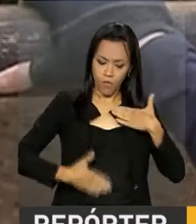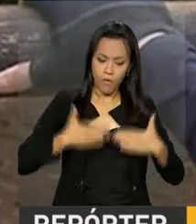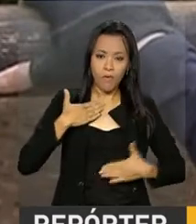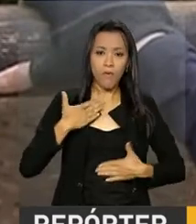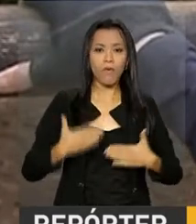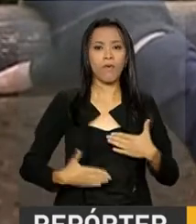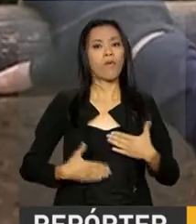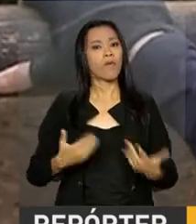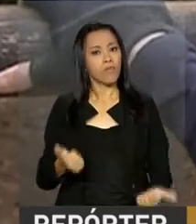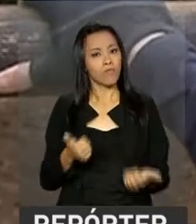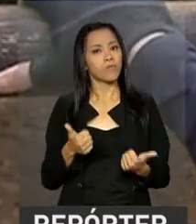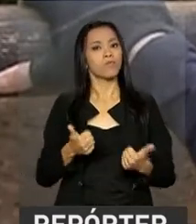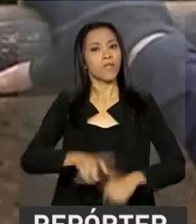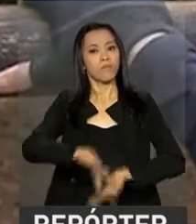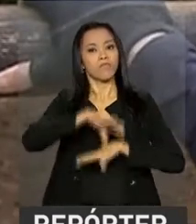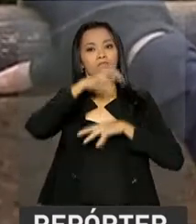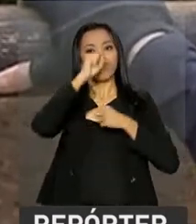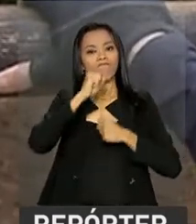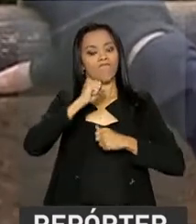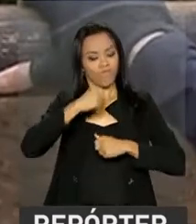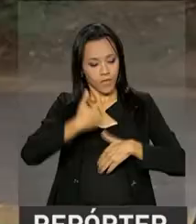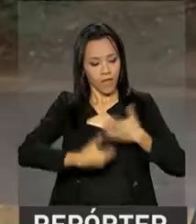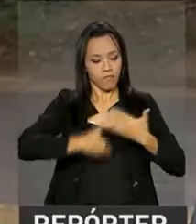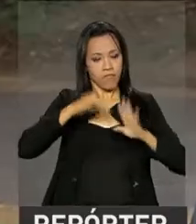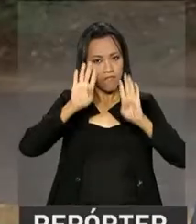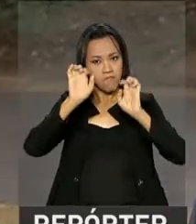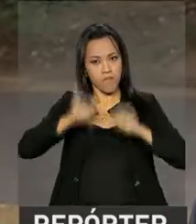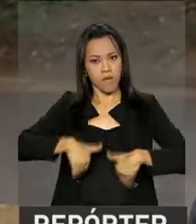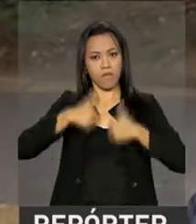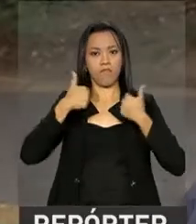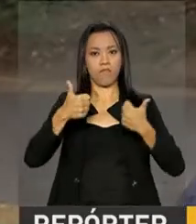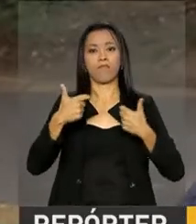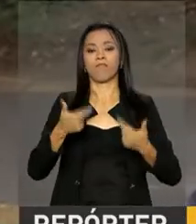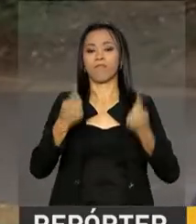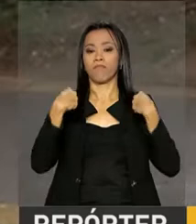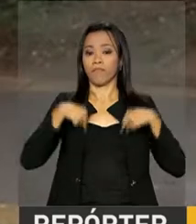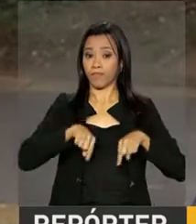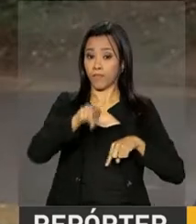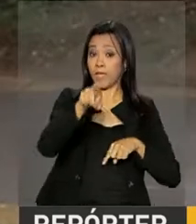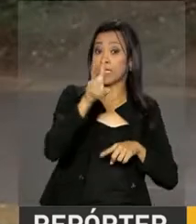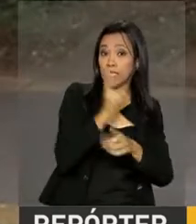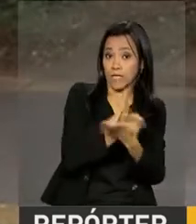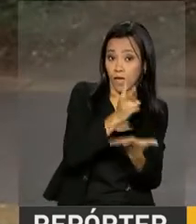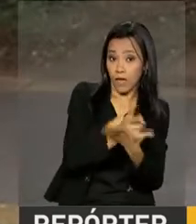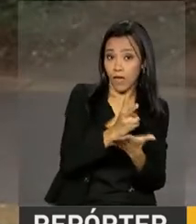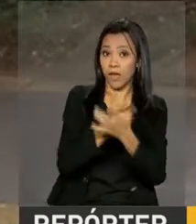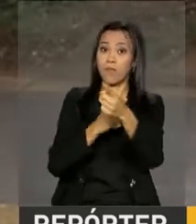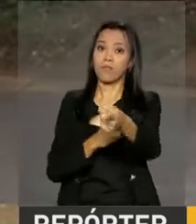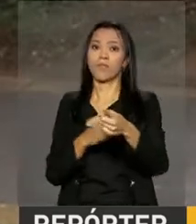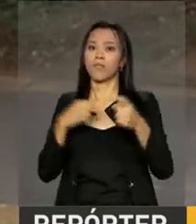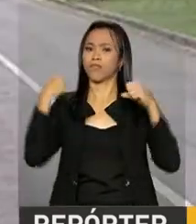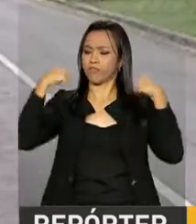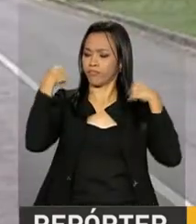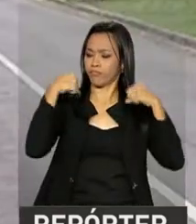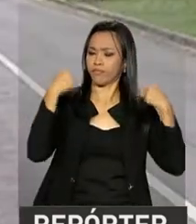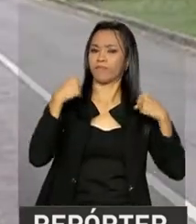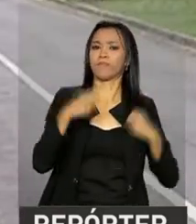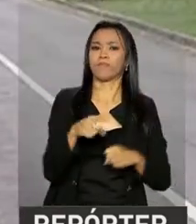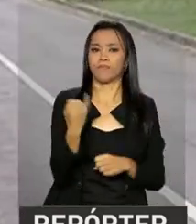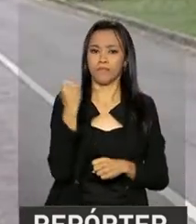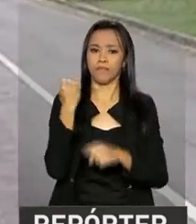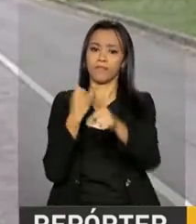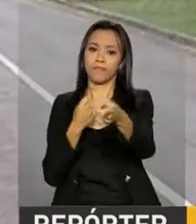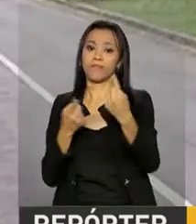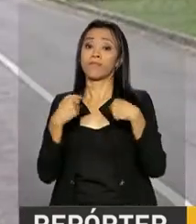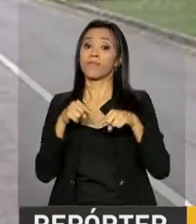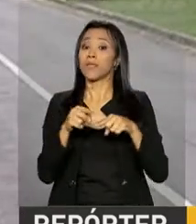respeitei respirando respondendo né a gente tem que estar sempre se atualizando se mantendo em atividade independentemente